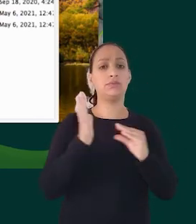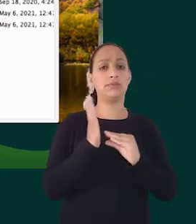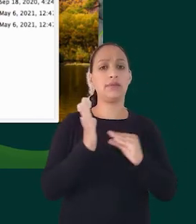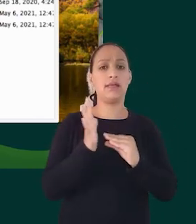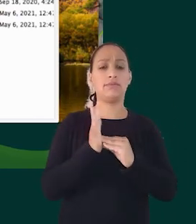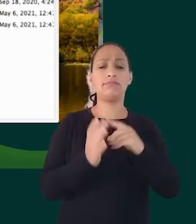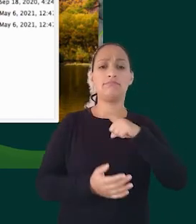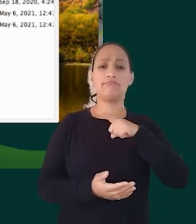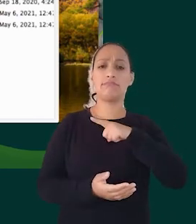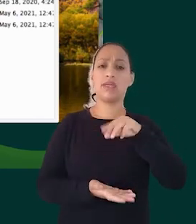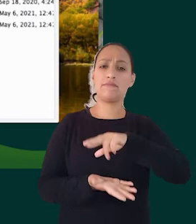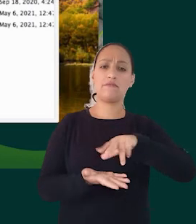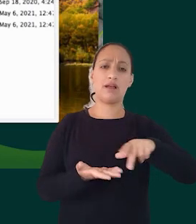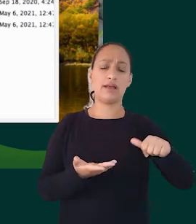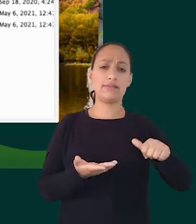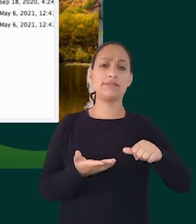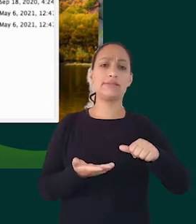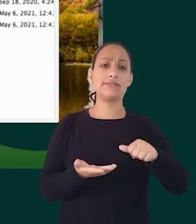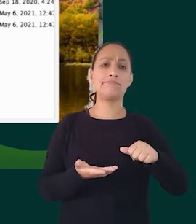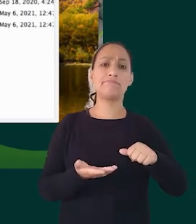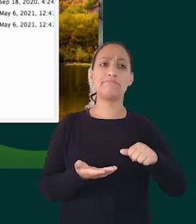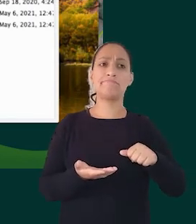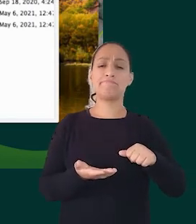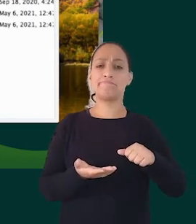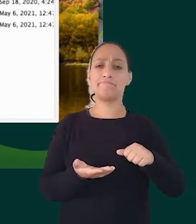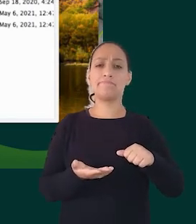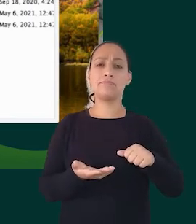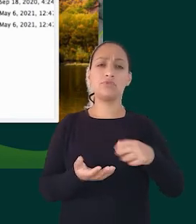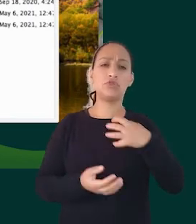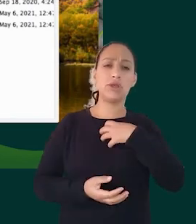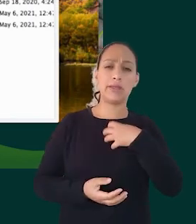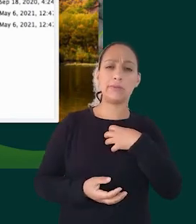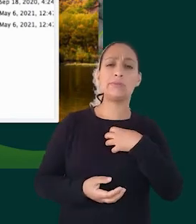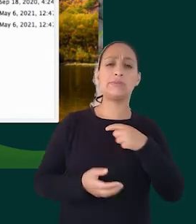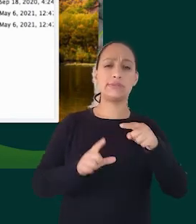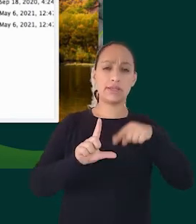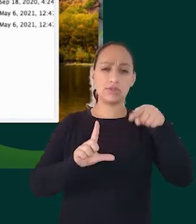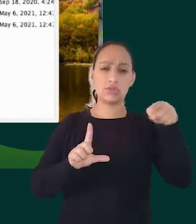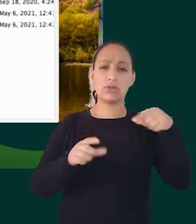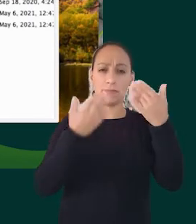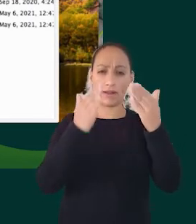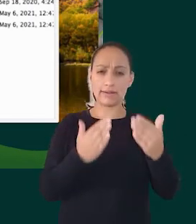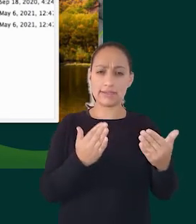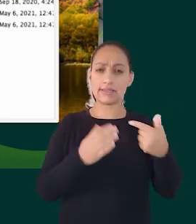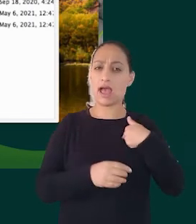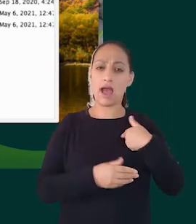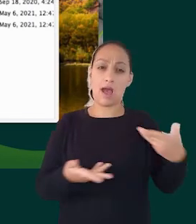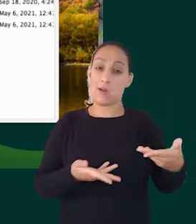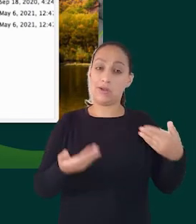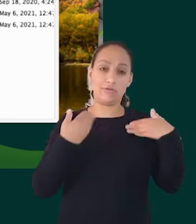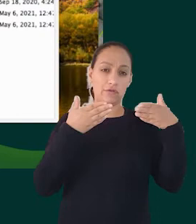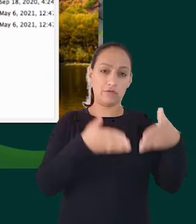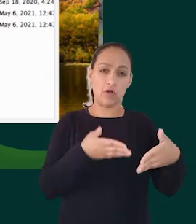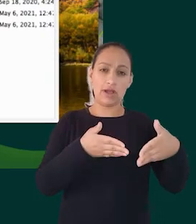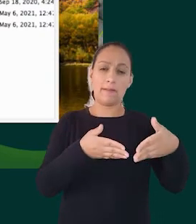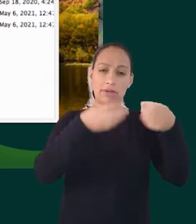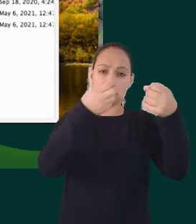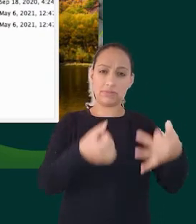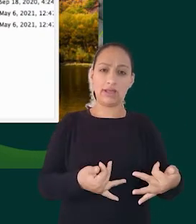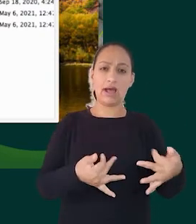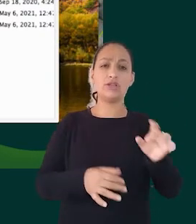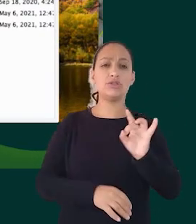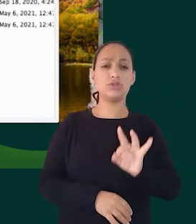uma série de medidas estatísticas para a gente analisar isso. Eu não vou focar aqui. Eu vou só